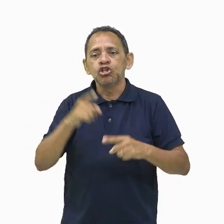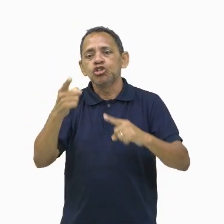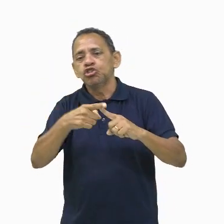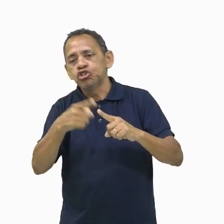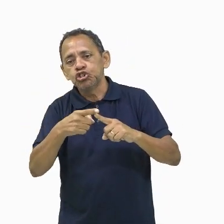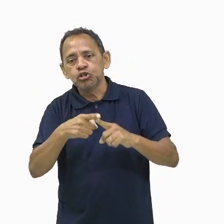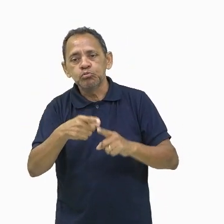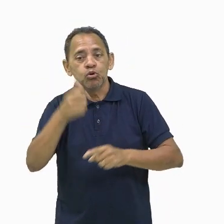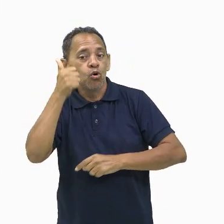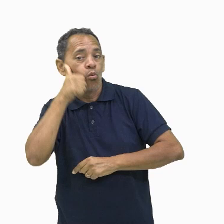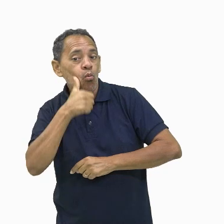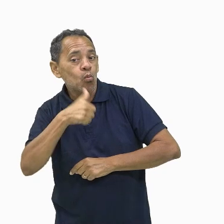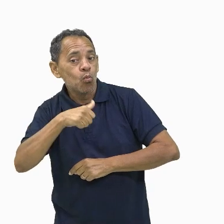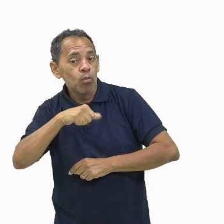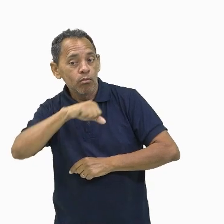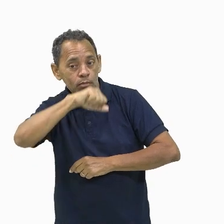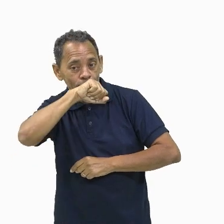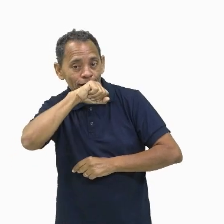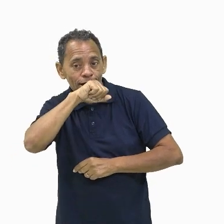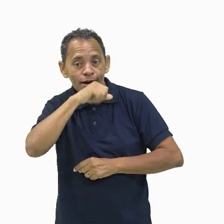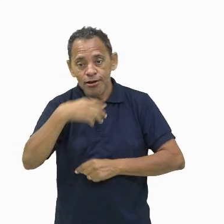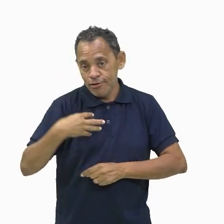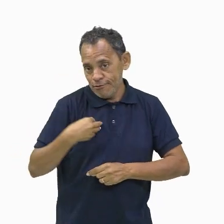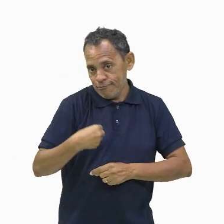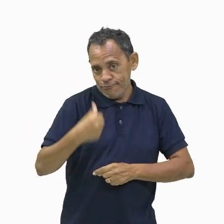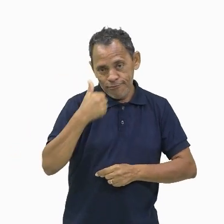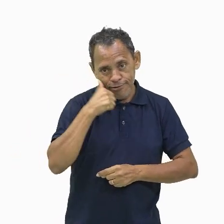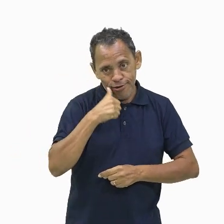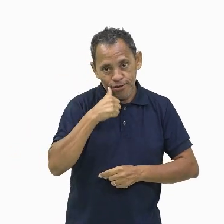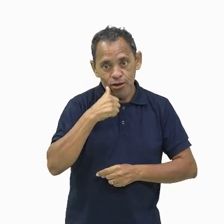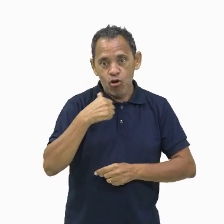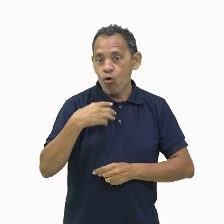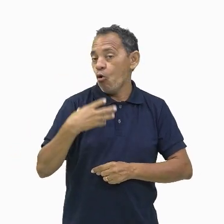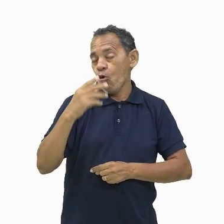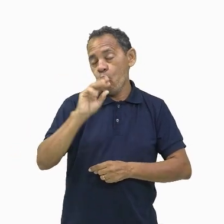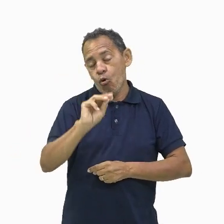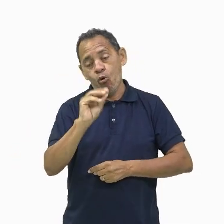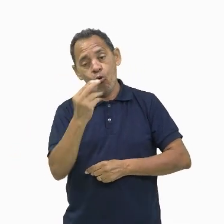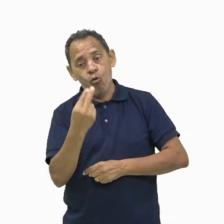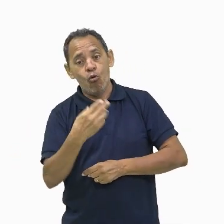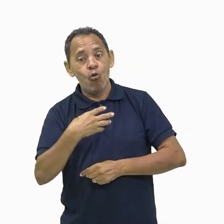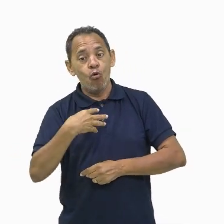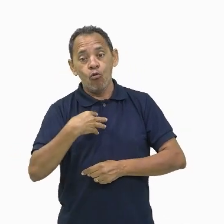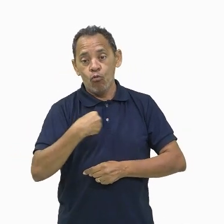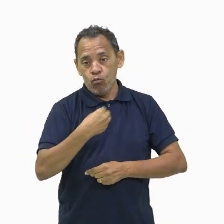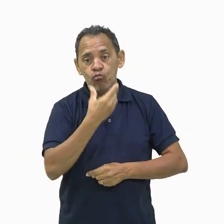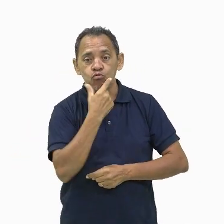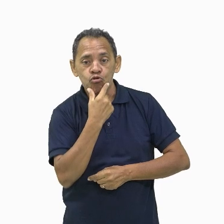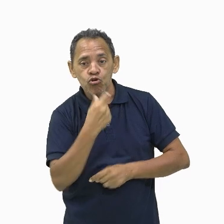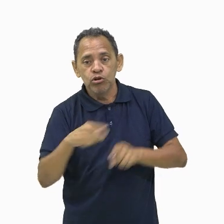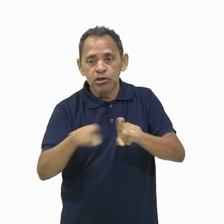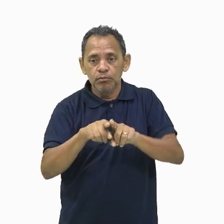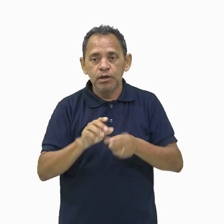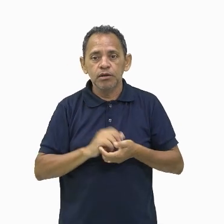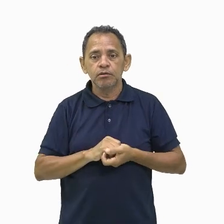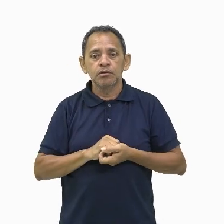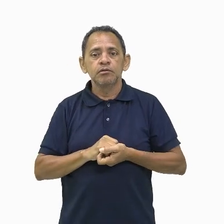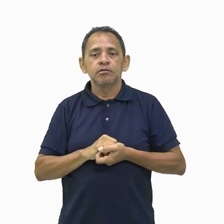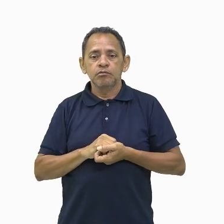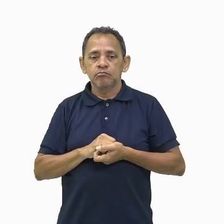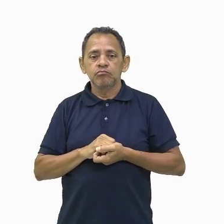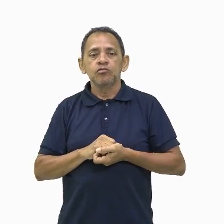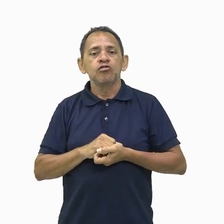tem aí, talvez, algo desgastado. E aí essa pessoa dar o recado para outro de maneira muito direta e